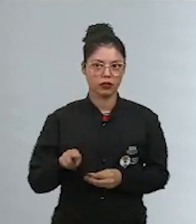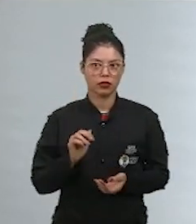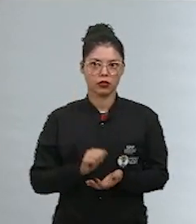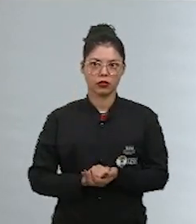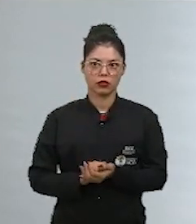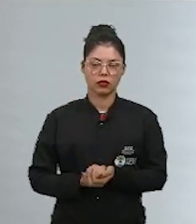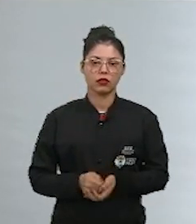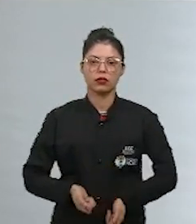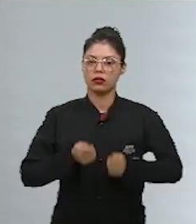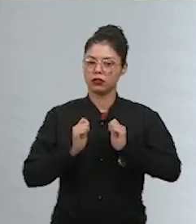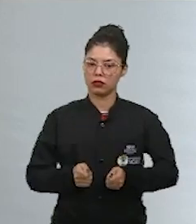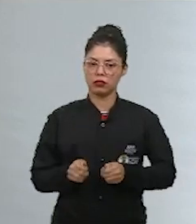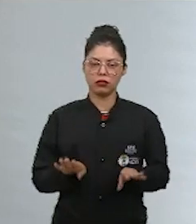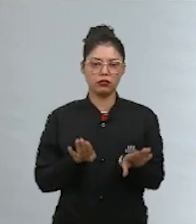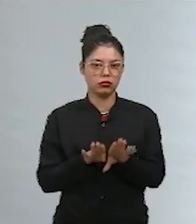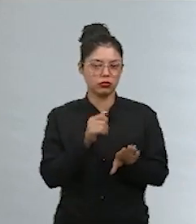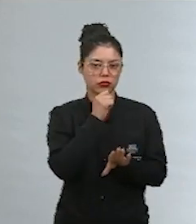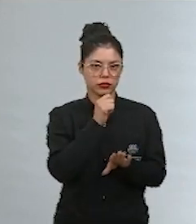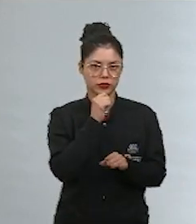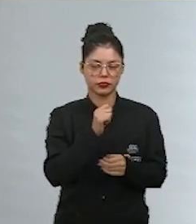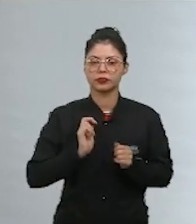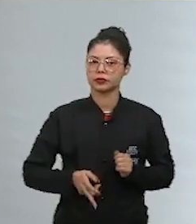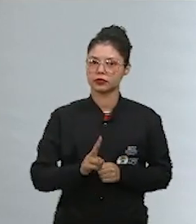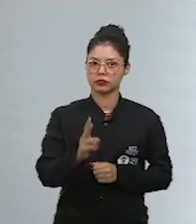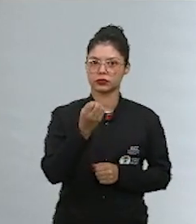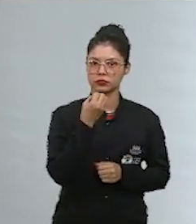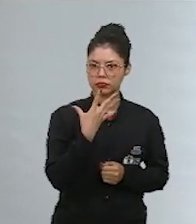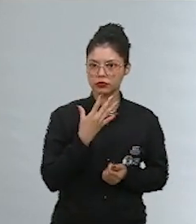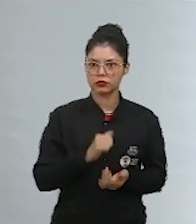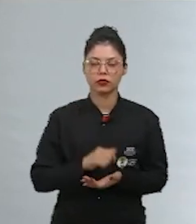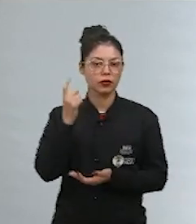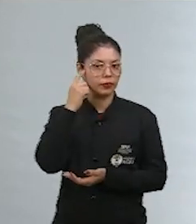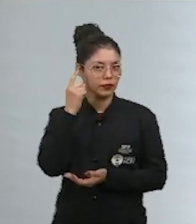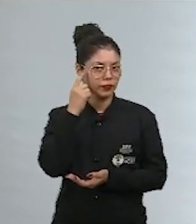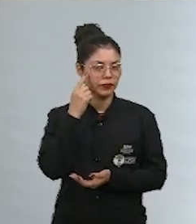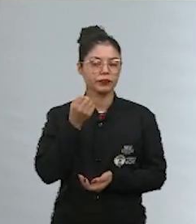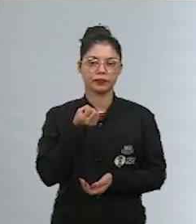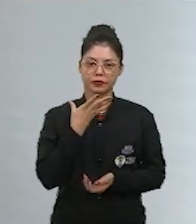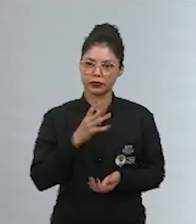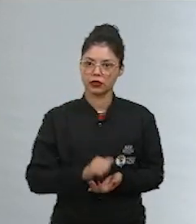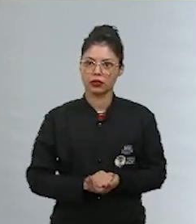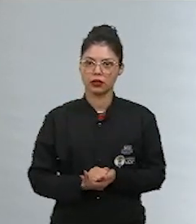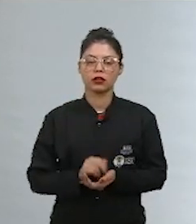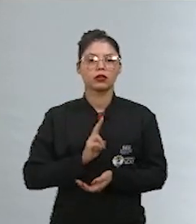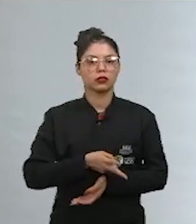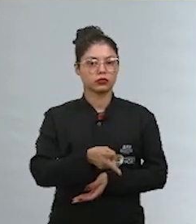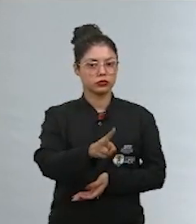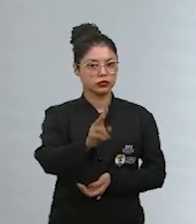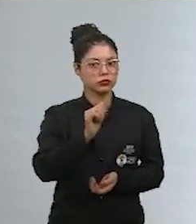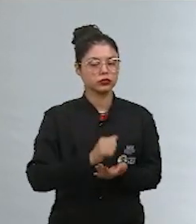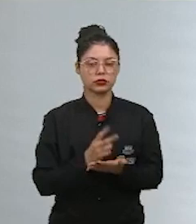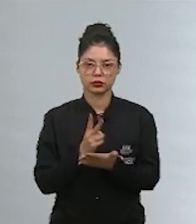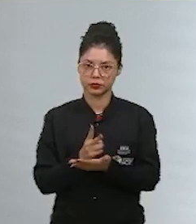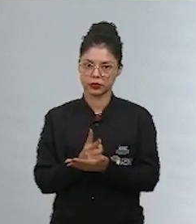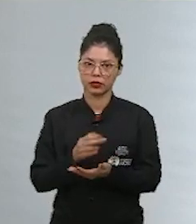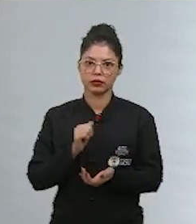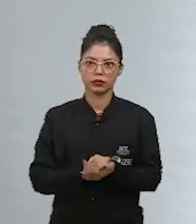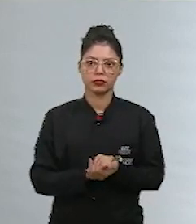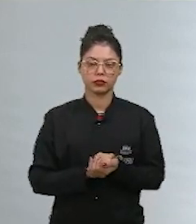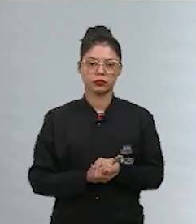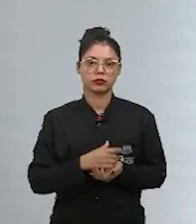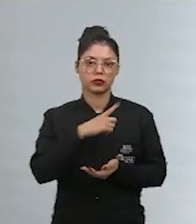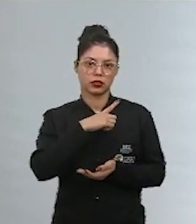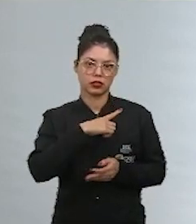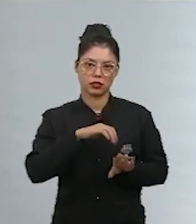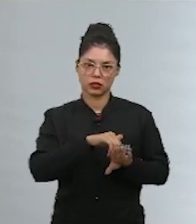caso as cordas, para manter os cavalos bons, os pensamentos bons, na estrada correta e para puxar